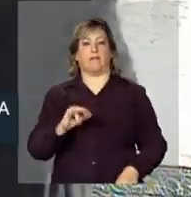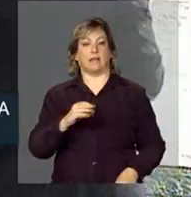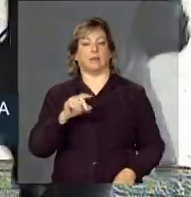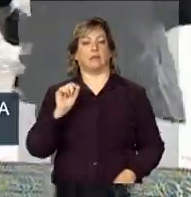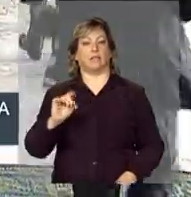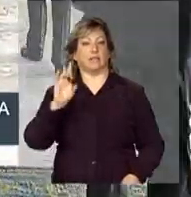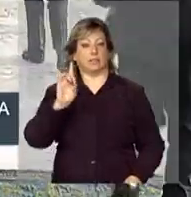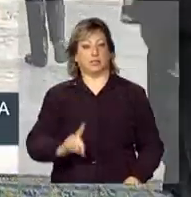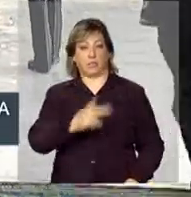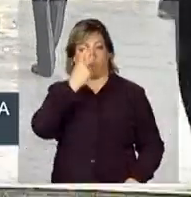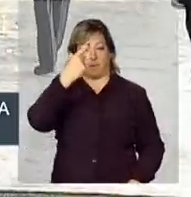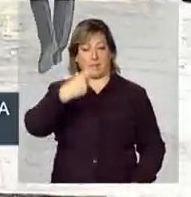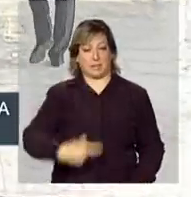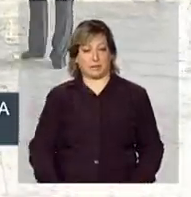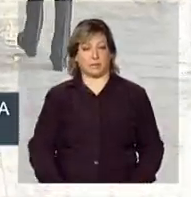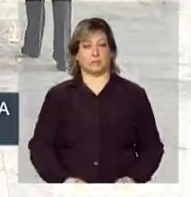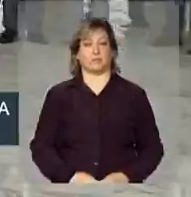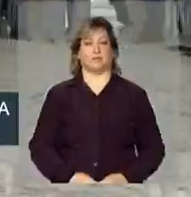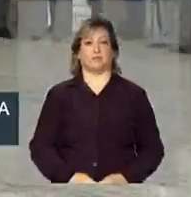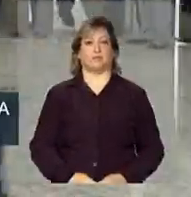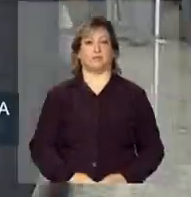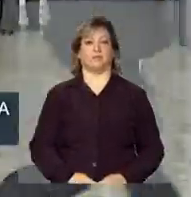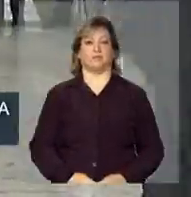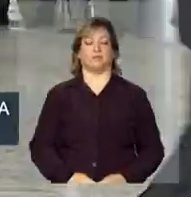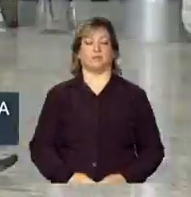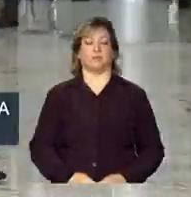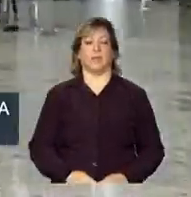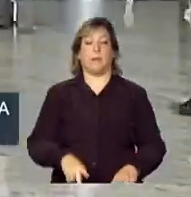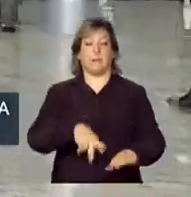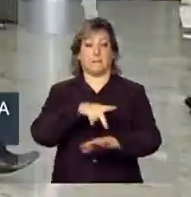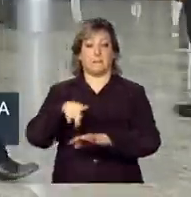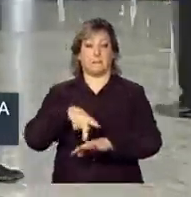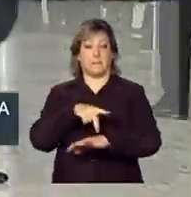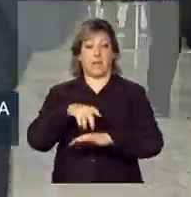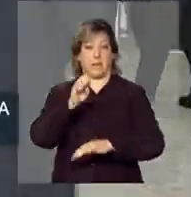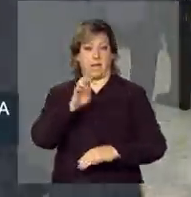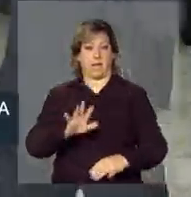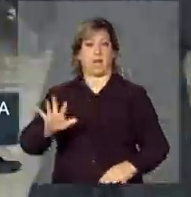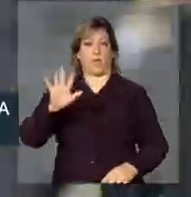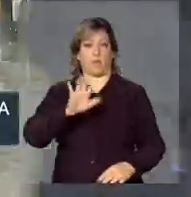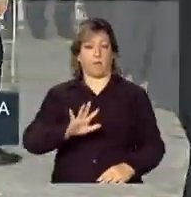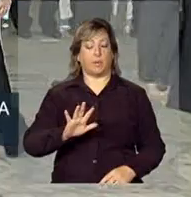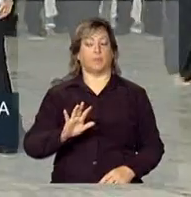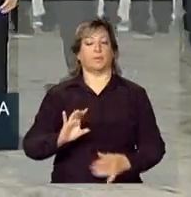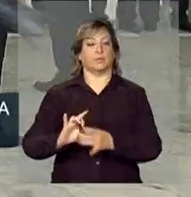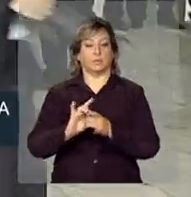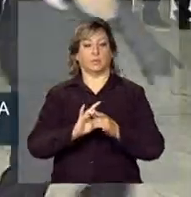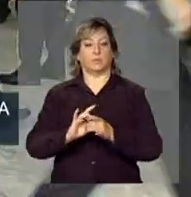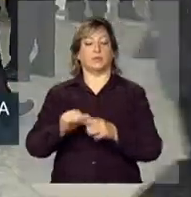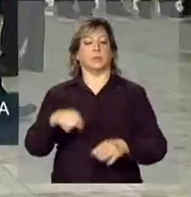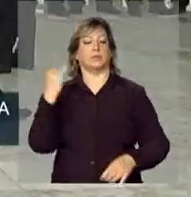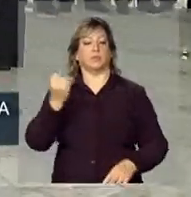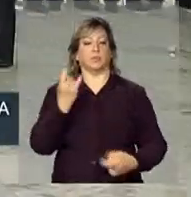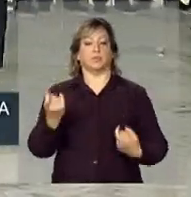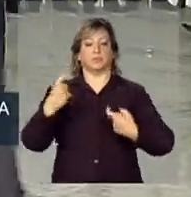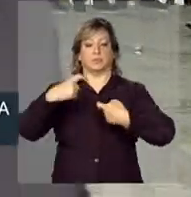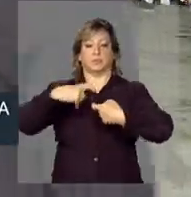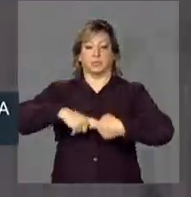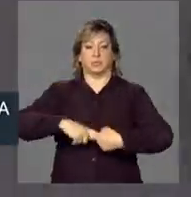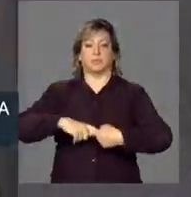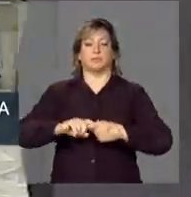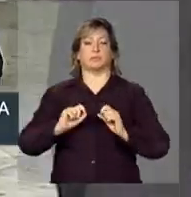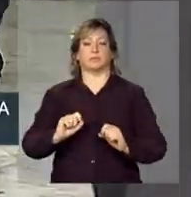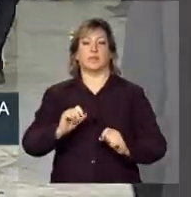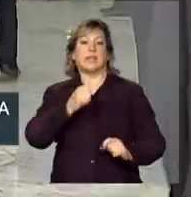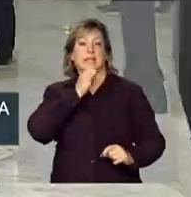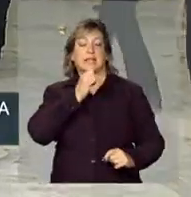e direitos humanos os países da da União Europeia são importantes parceiros para por